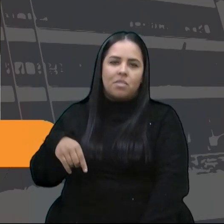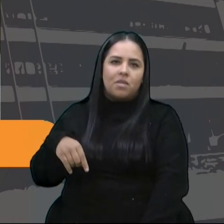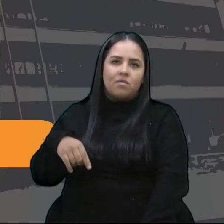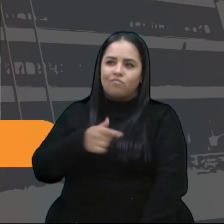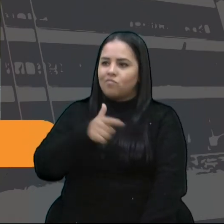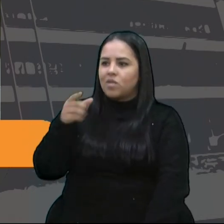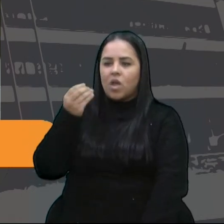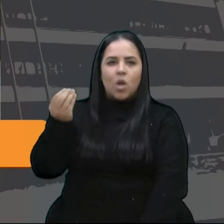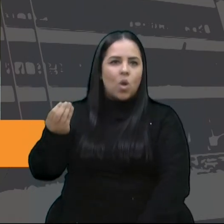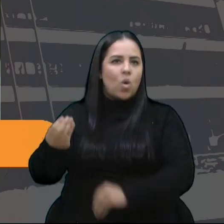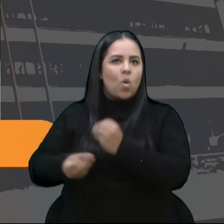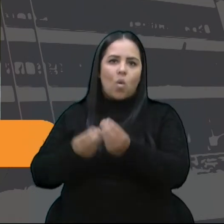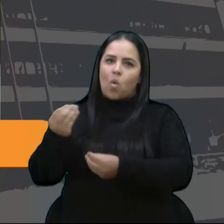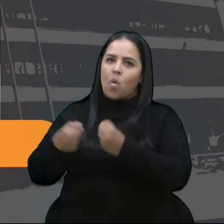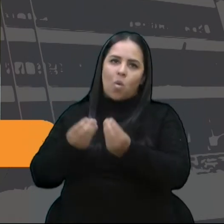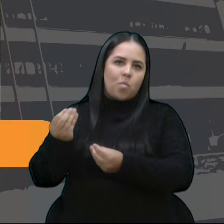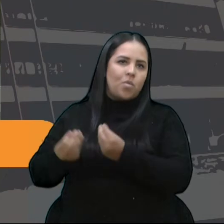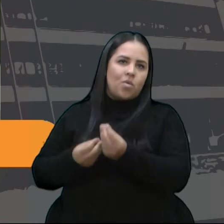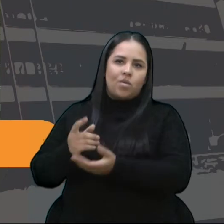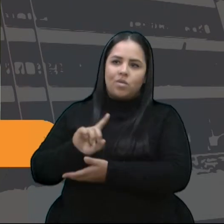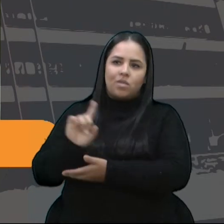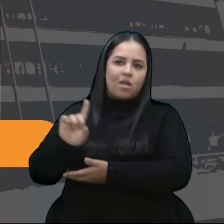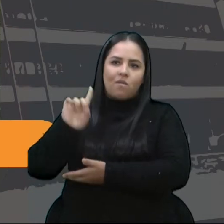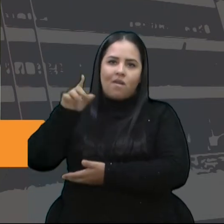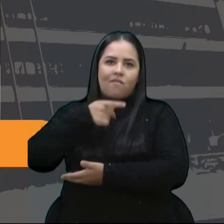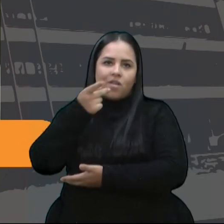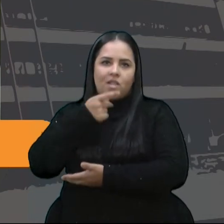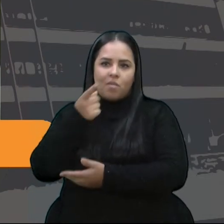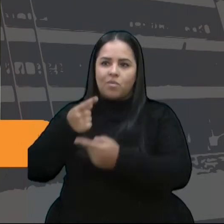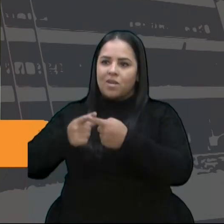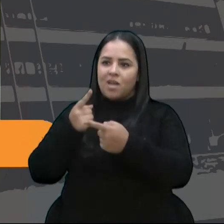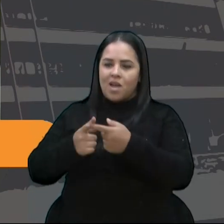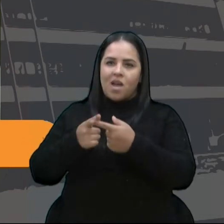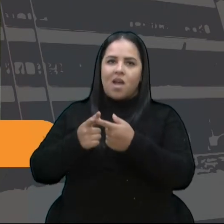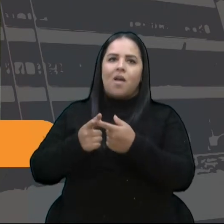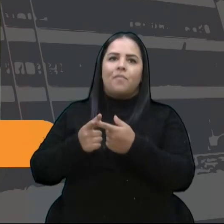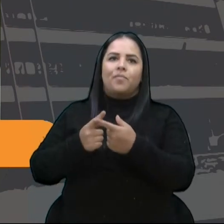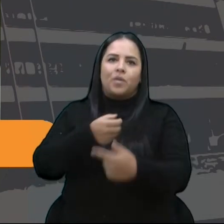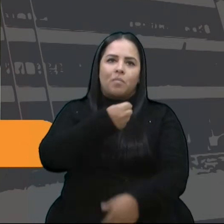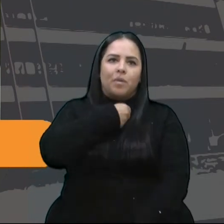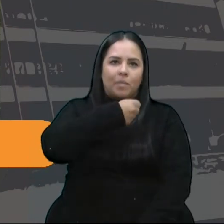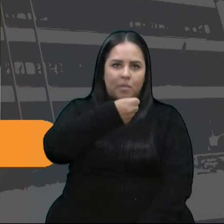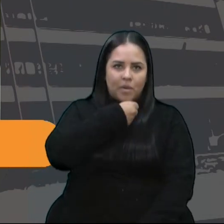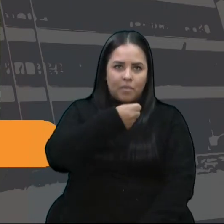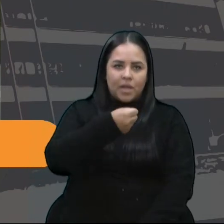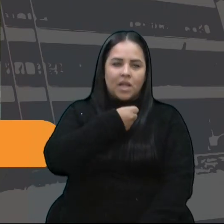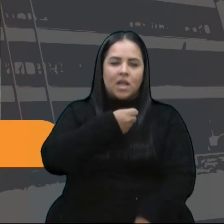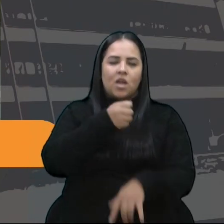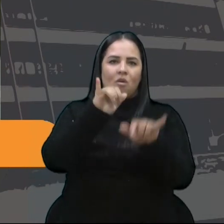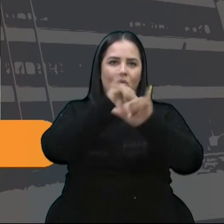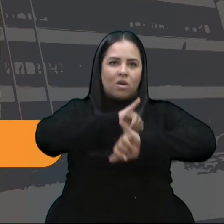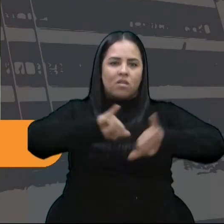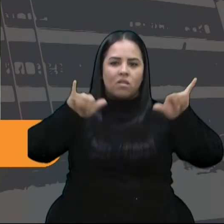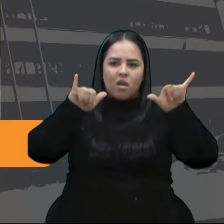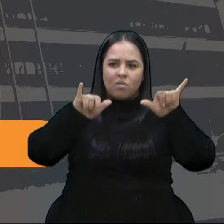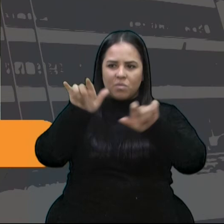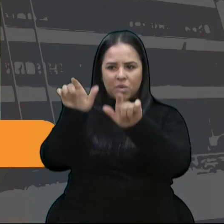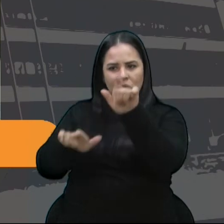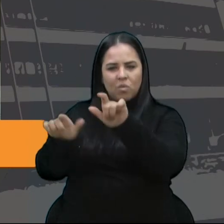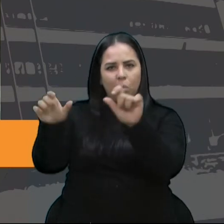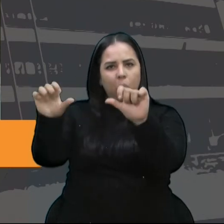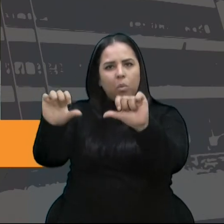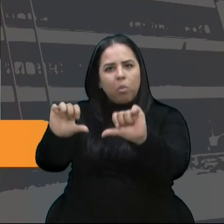A credibilidade da mídia vem decaindo ao longo dos anos. Não é?